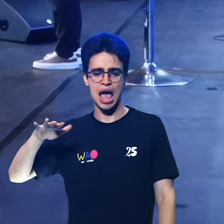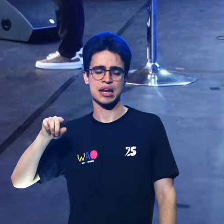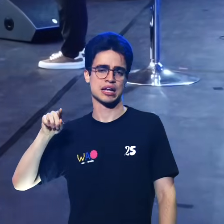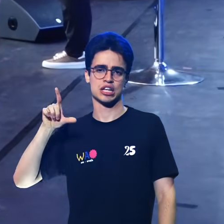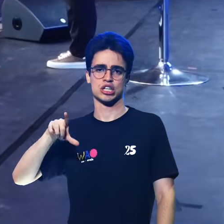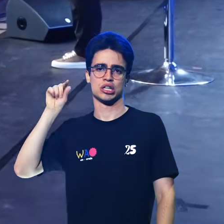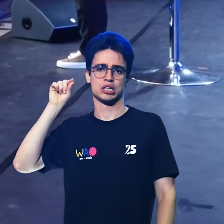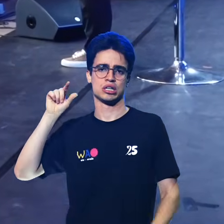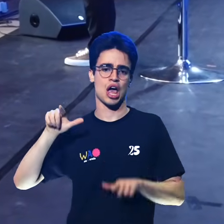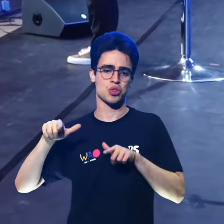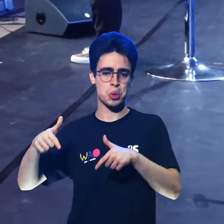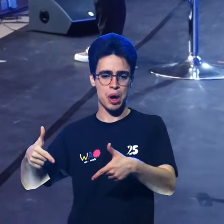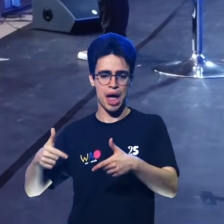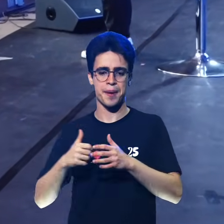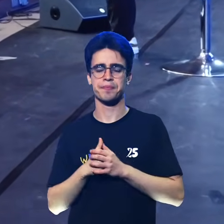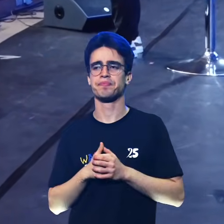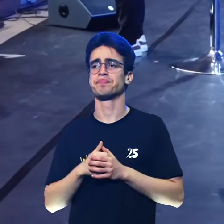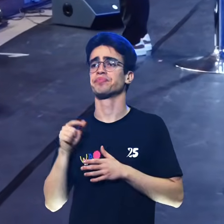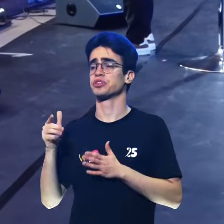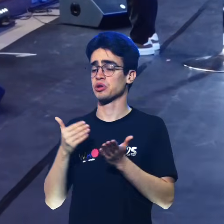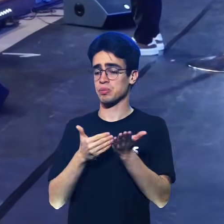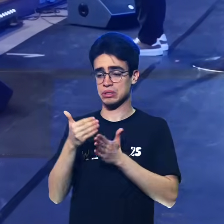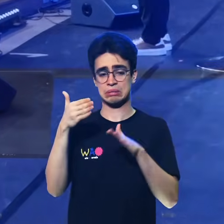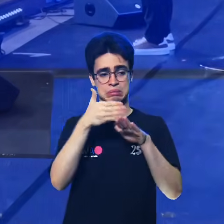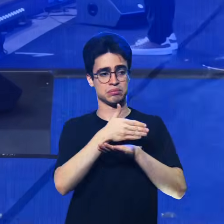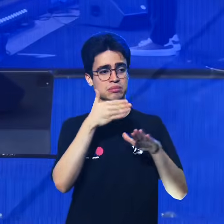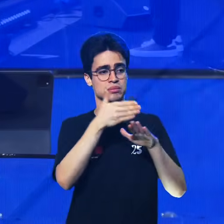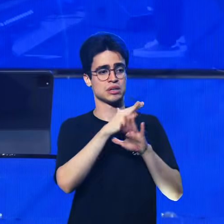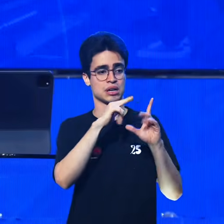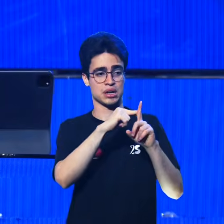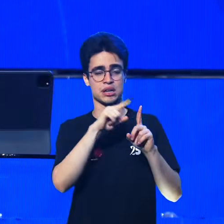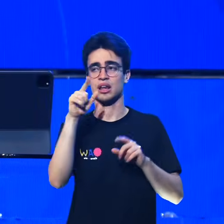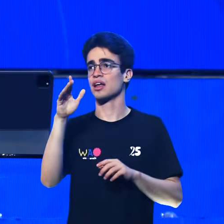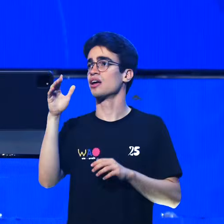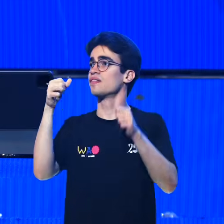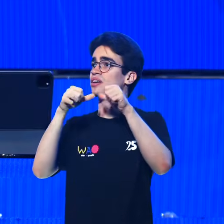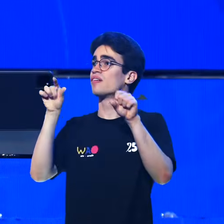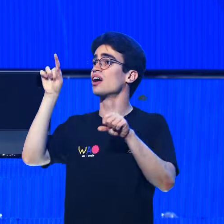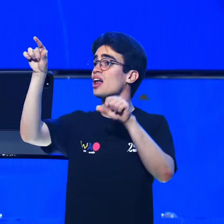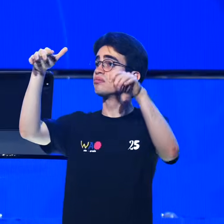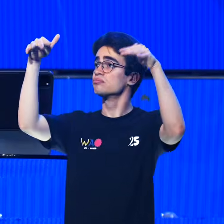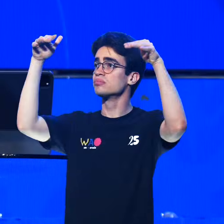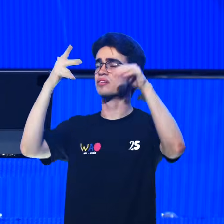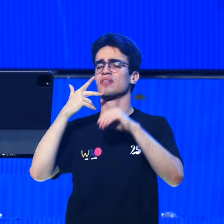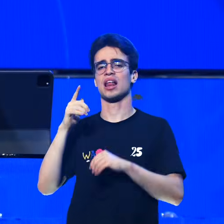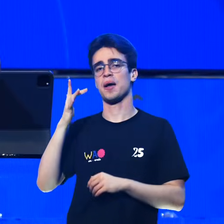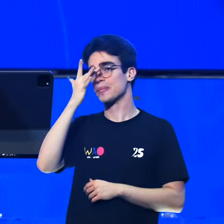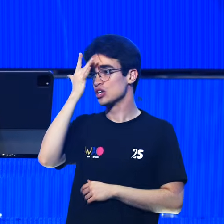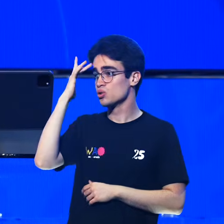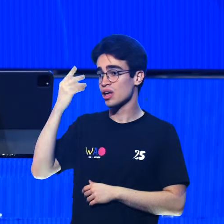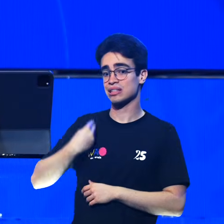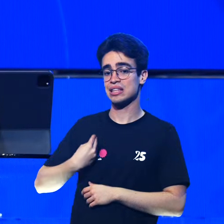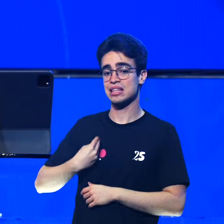decidiu atuar. E ele começou a frequentar, ele ficava lá no mezanino e alguém chegou e disse: fulano de tal está lá no